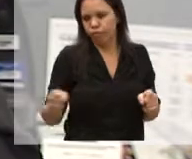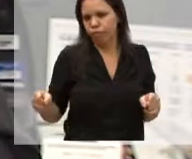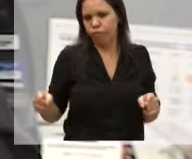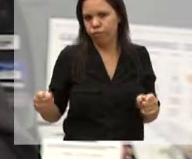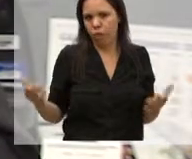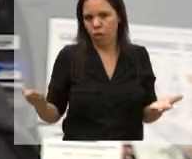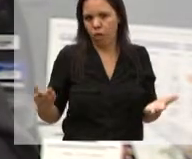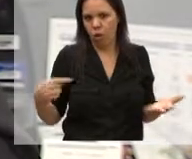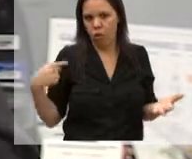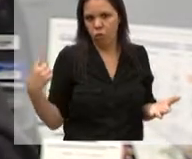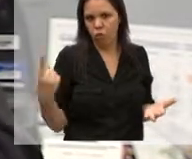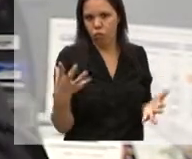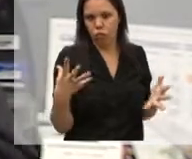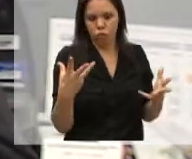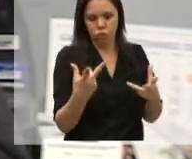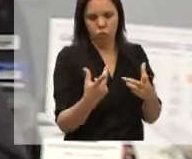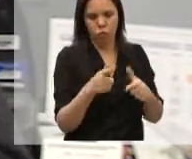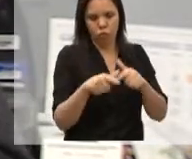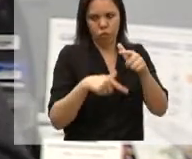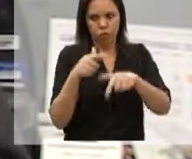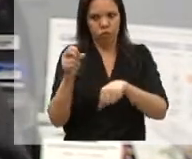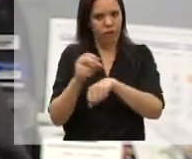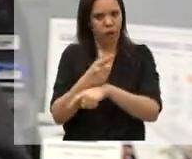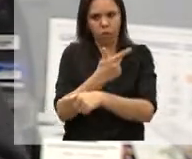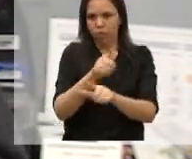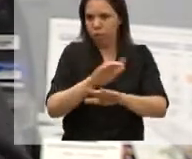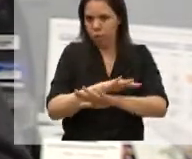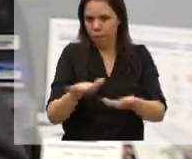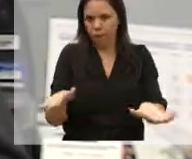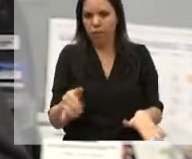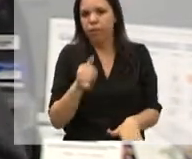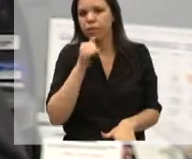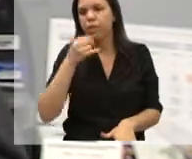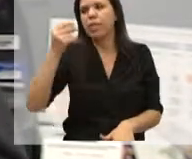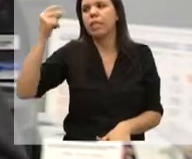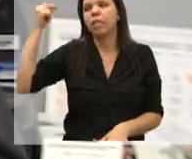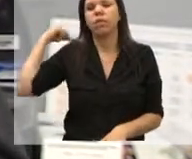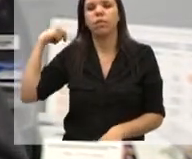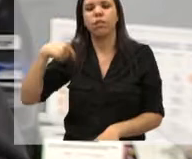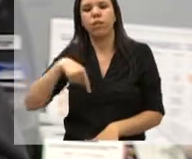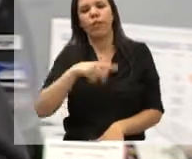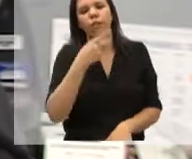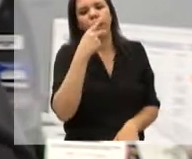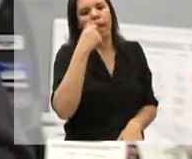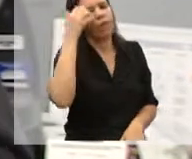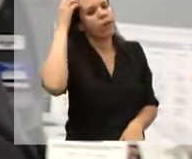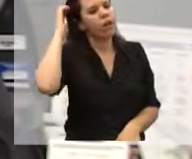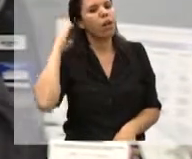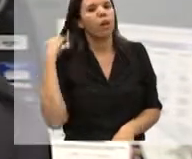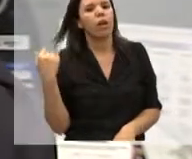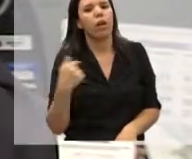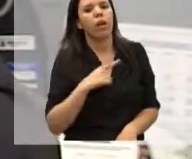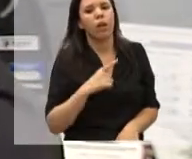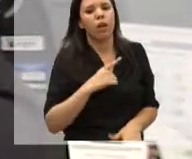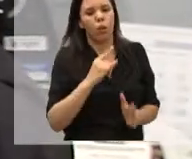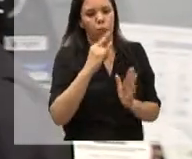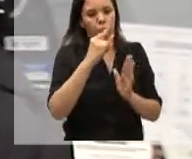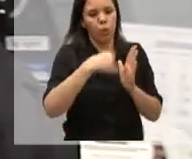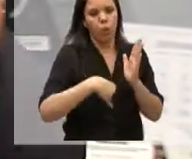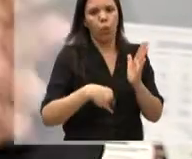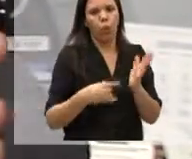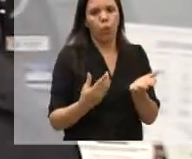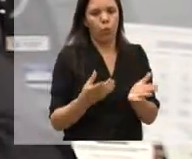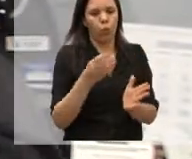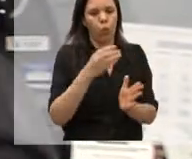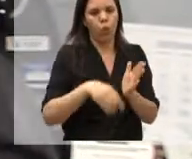momento em que muitos empregos já não existem mais. Por exemplo, antigamente você falava assim, olha, eu tenho aqui um currículo para uma